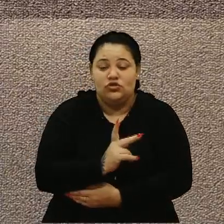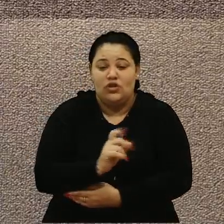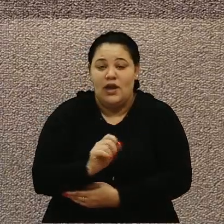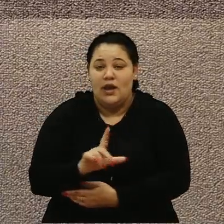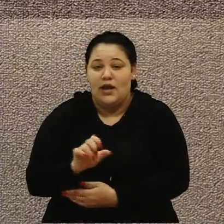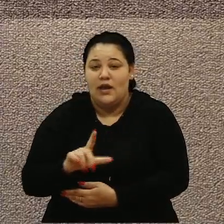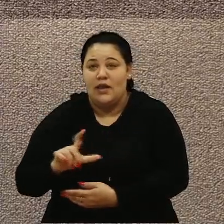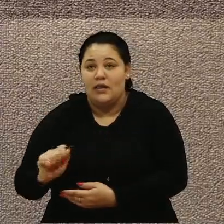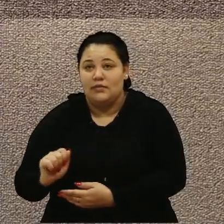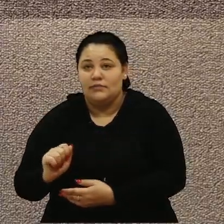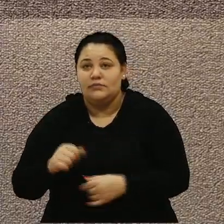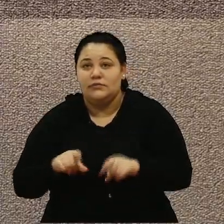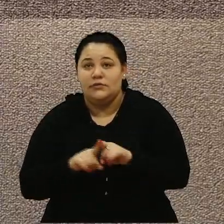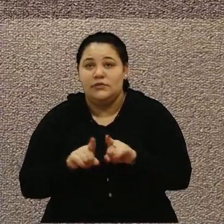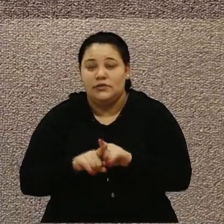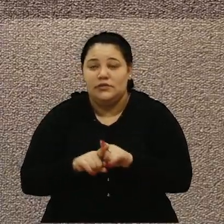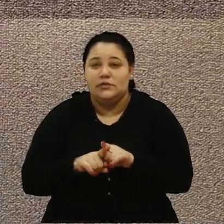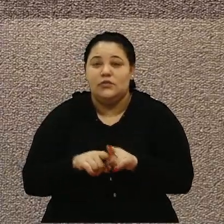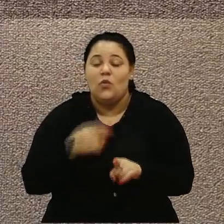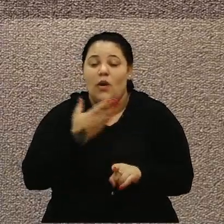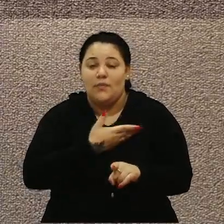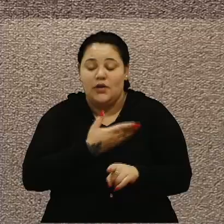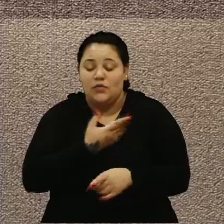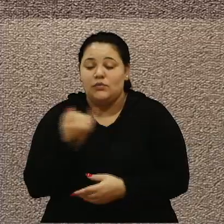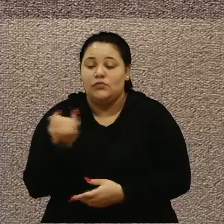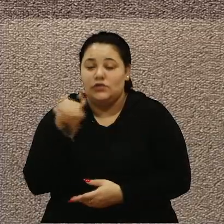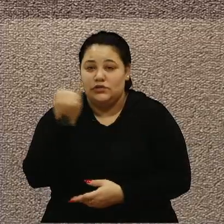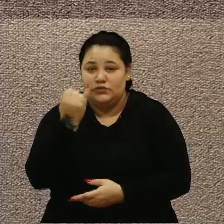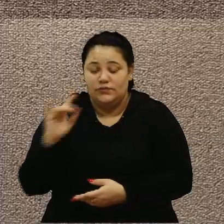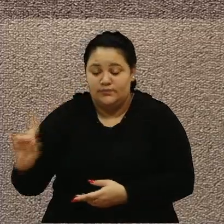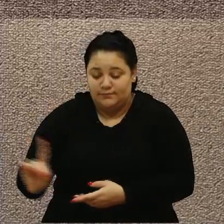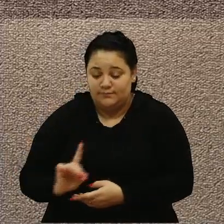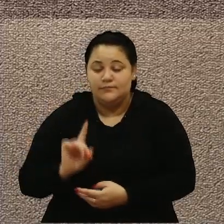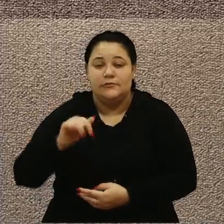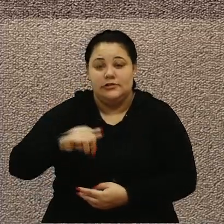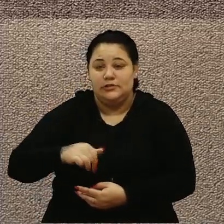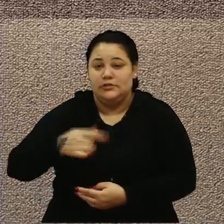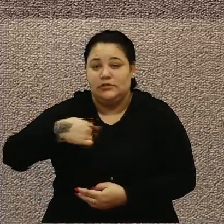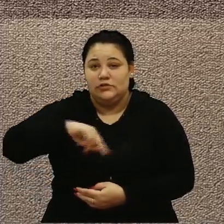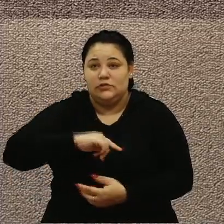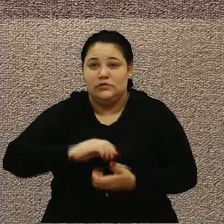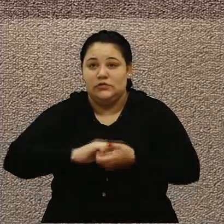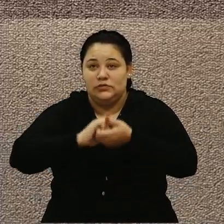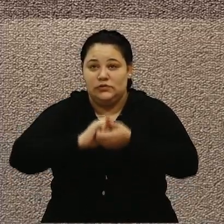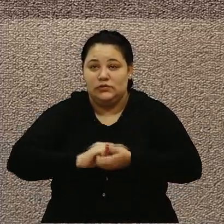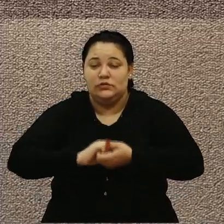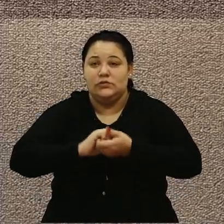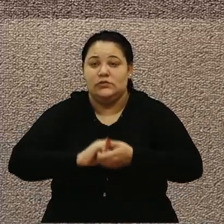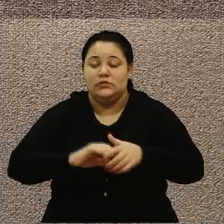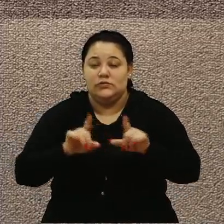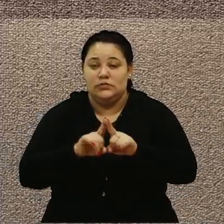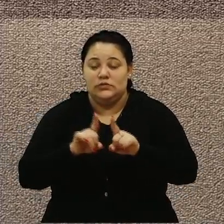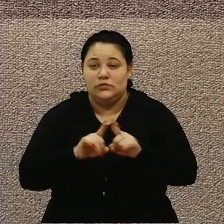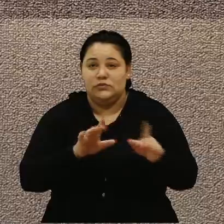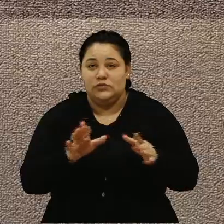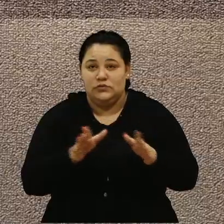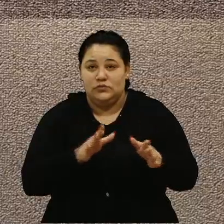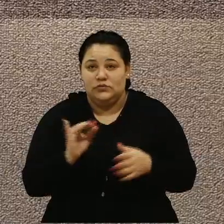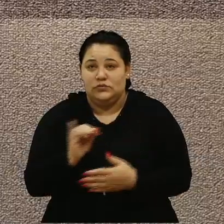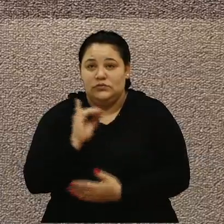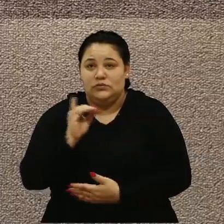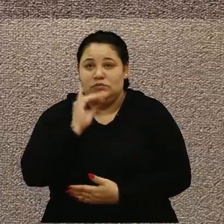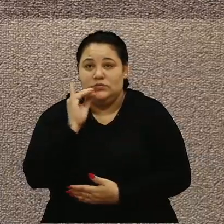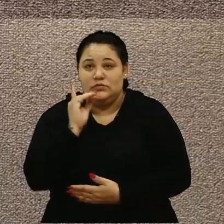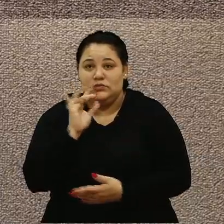general de Exército, um baita de um companheiro. Virá aí, nós iremos, os que galgaram com ele as fileiras do Exército naquela época, nós vamos